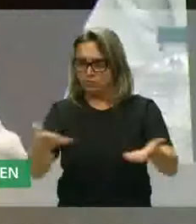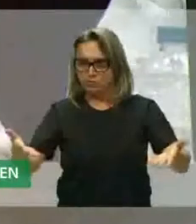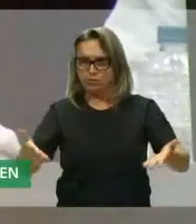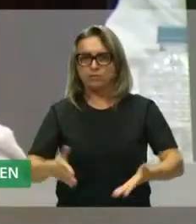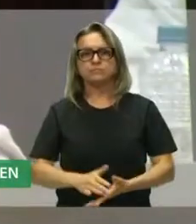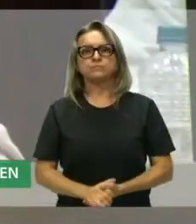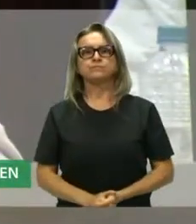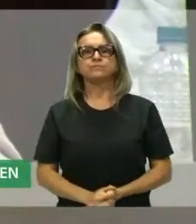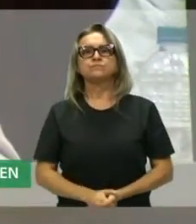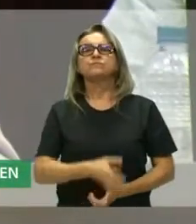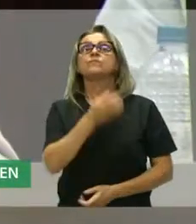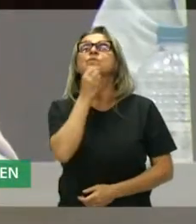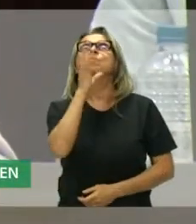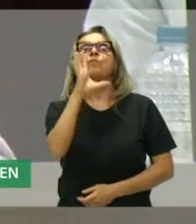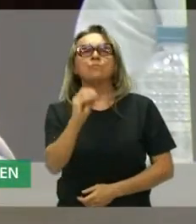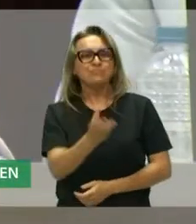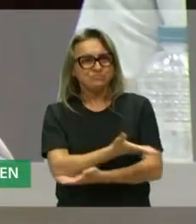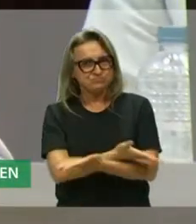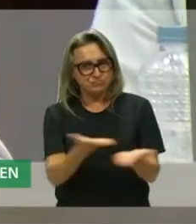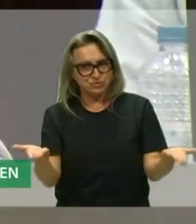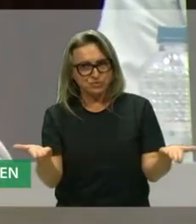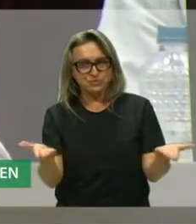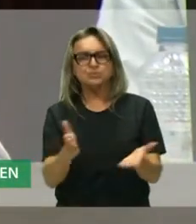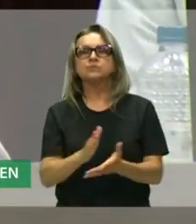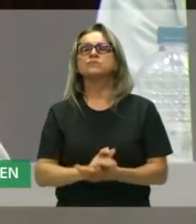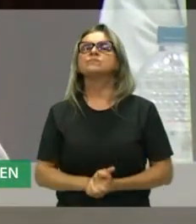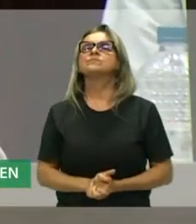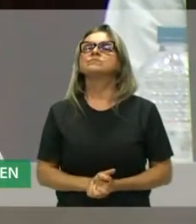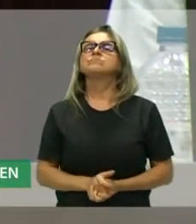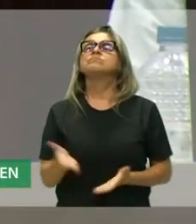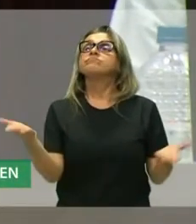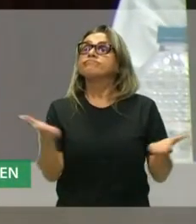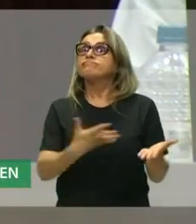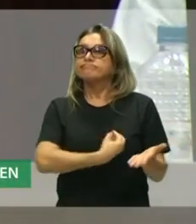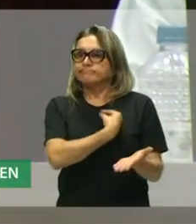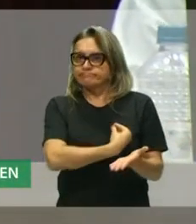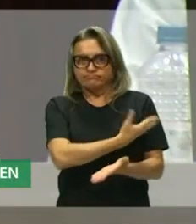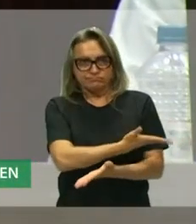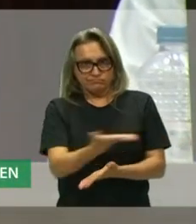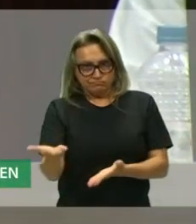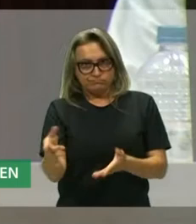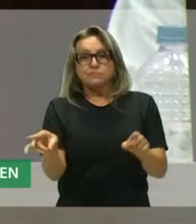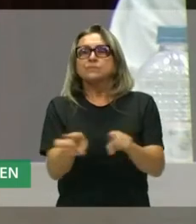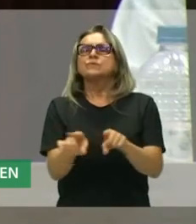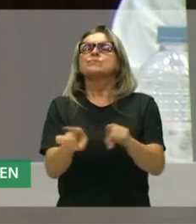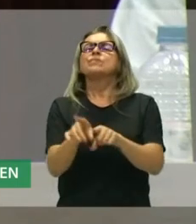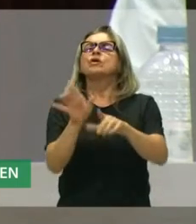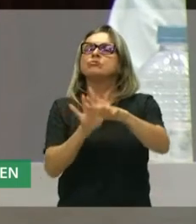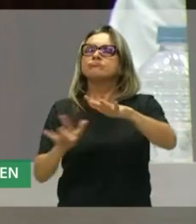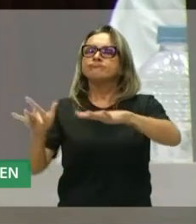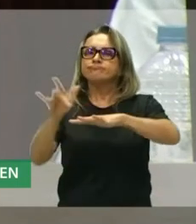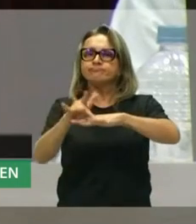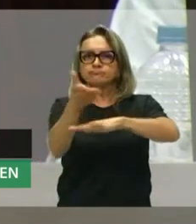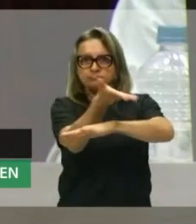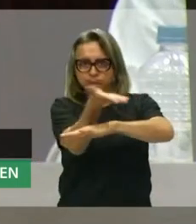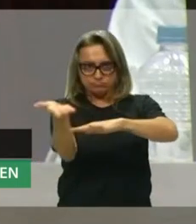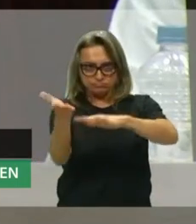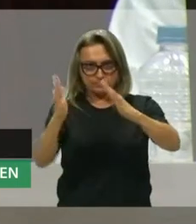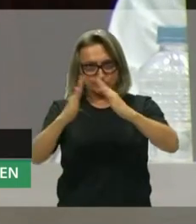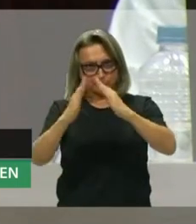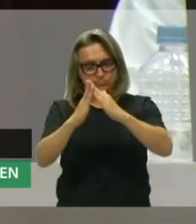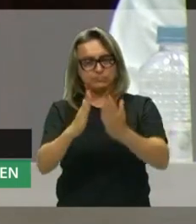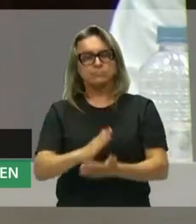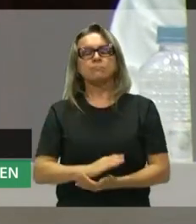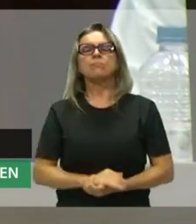Boa noite, senhores e senhoras que nos acompanham nesta Câmara de Vereadores e também de suas casas pela transmissão ao